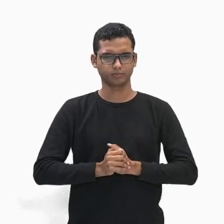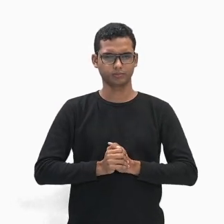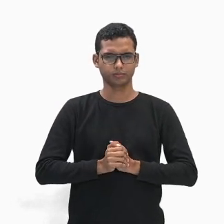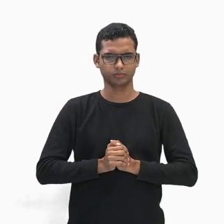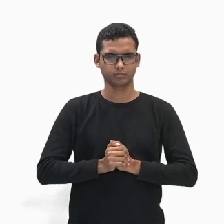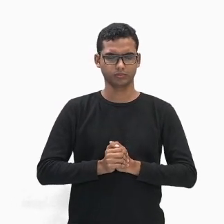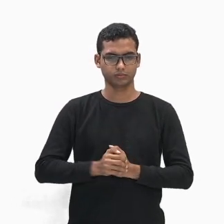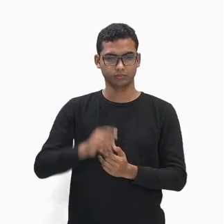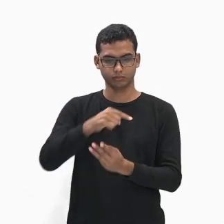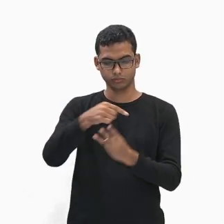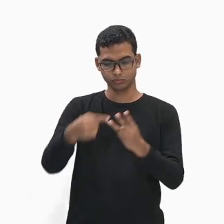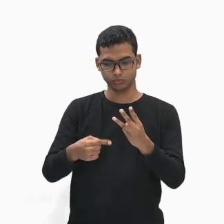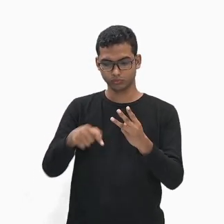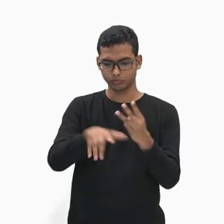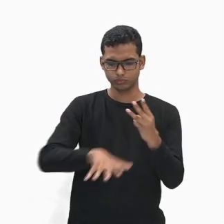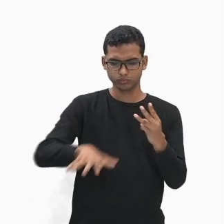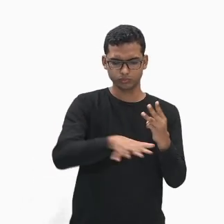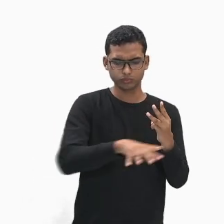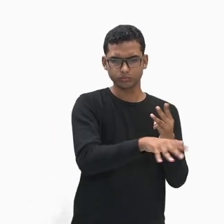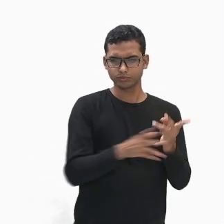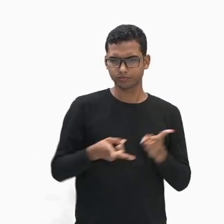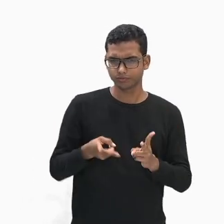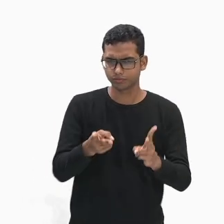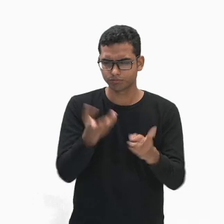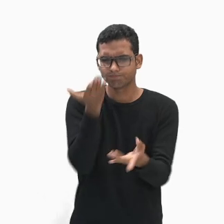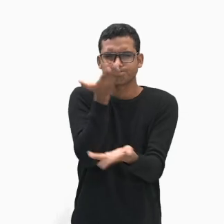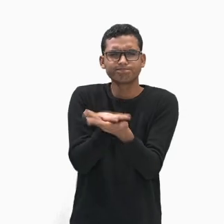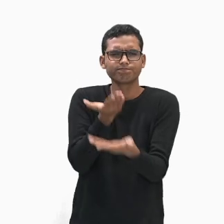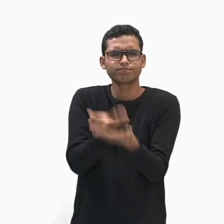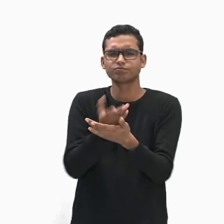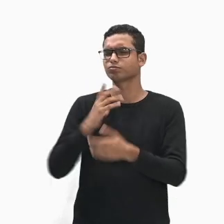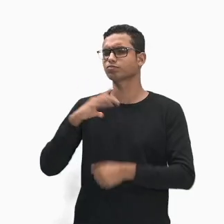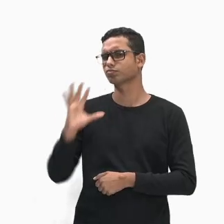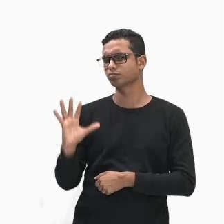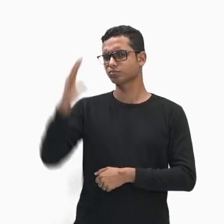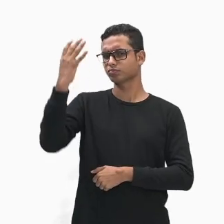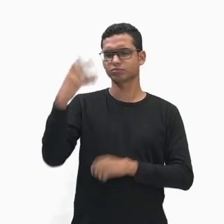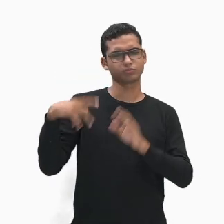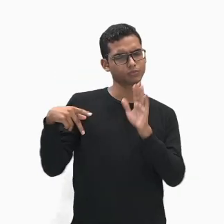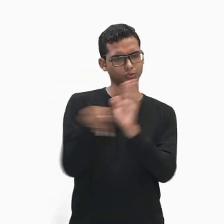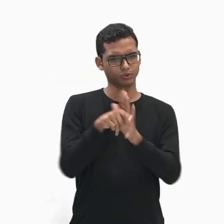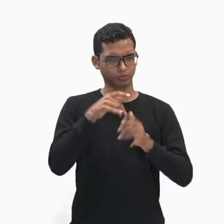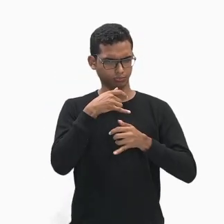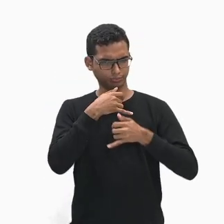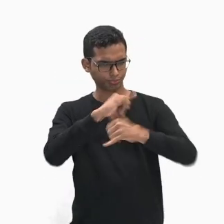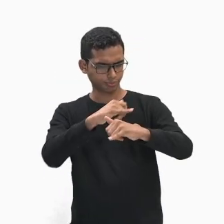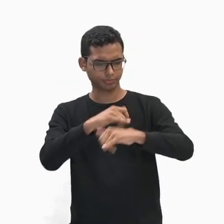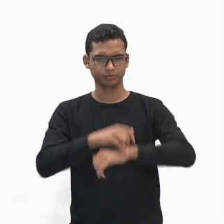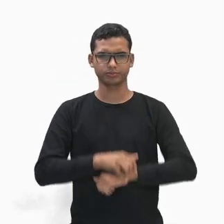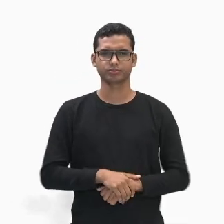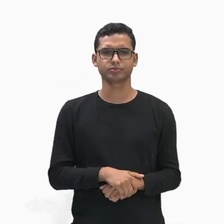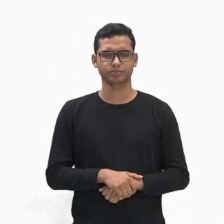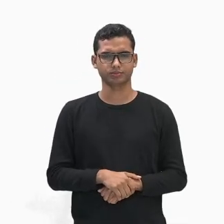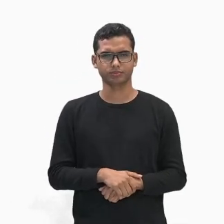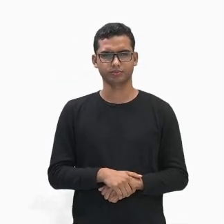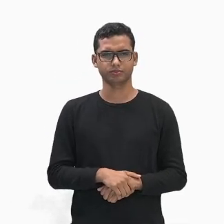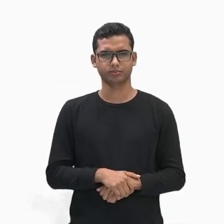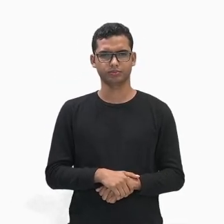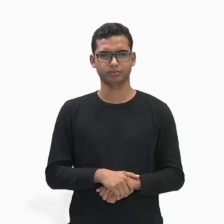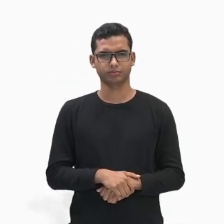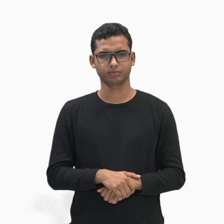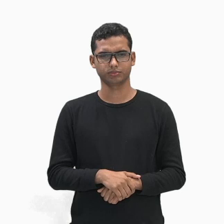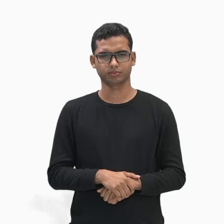três áreas, eu estou estudando os fenômenos da eletricidade. Muito